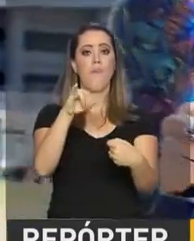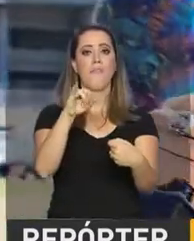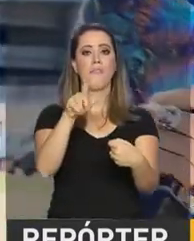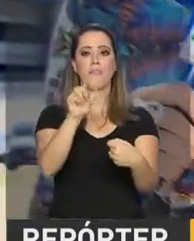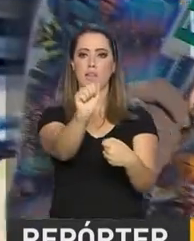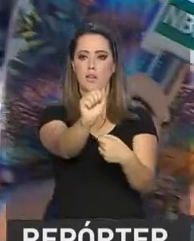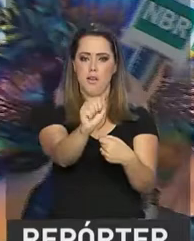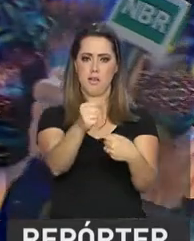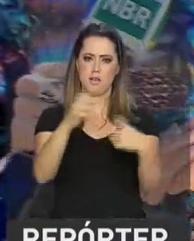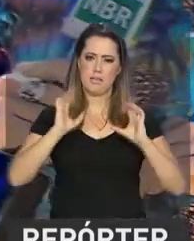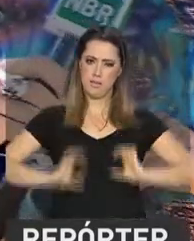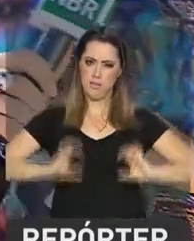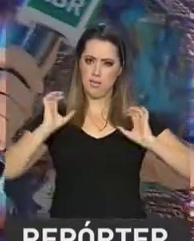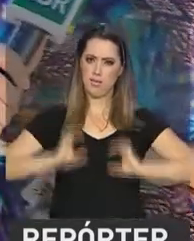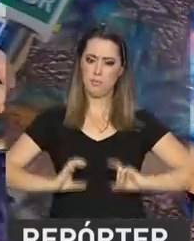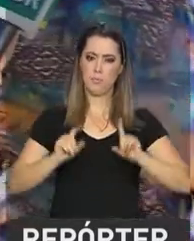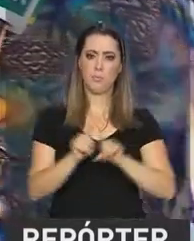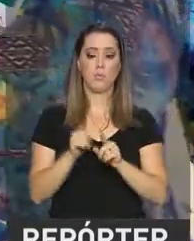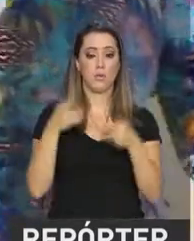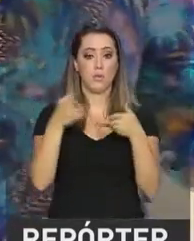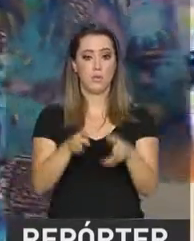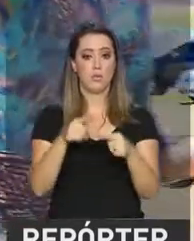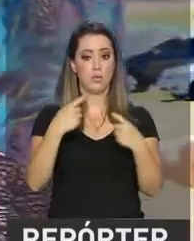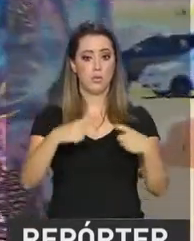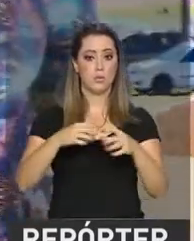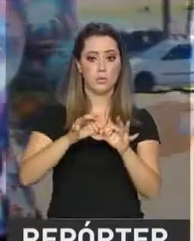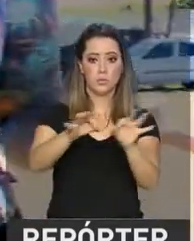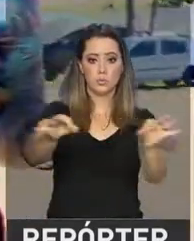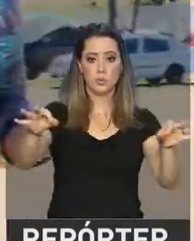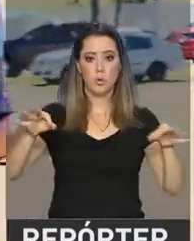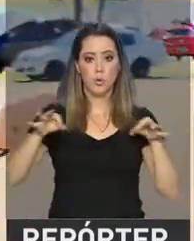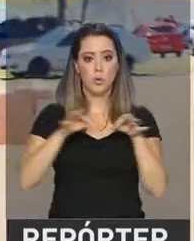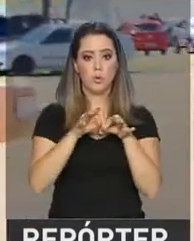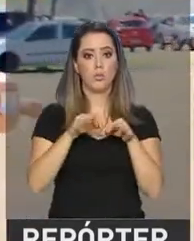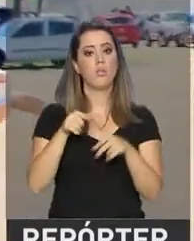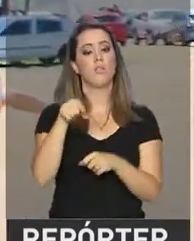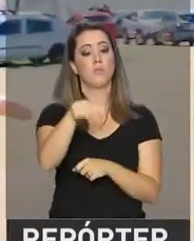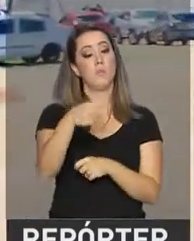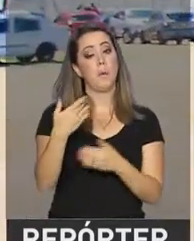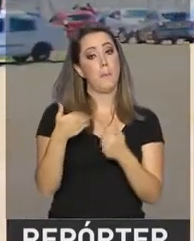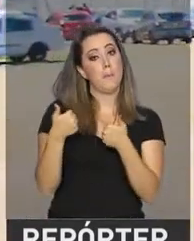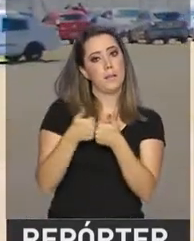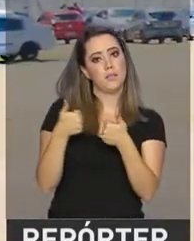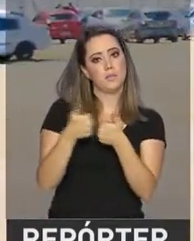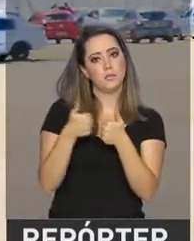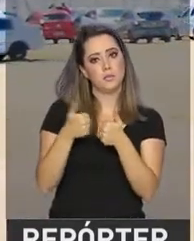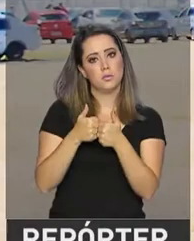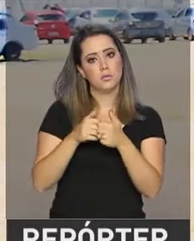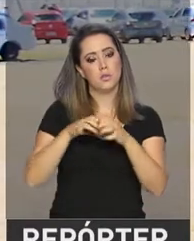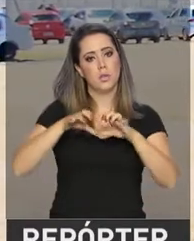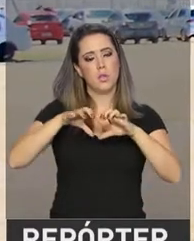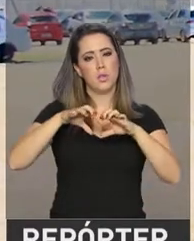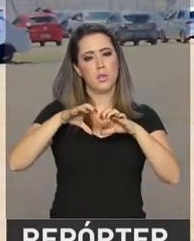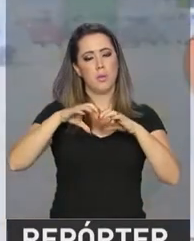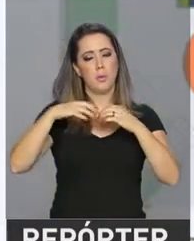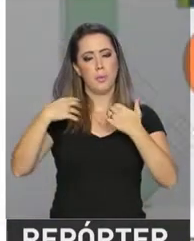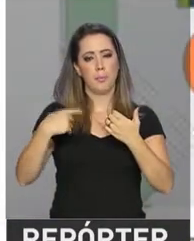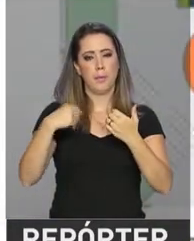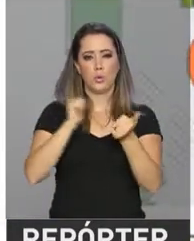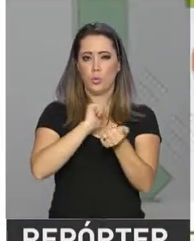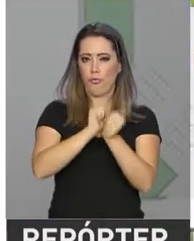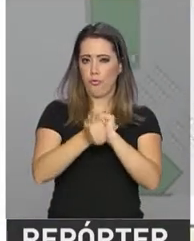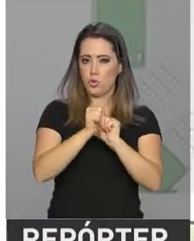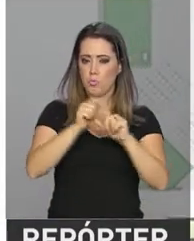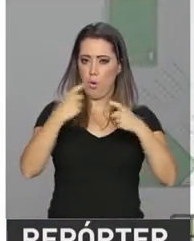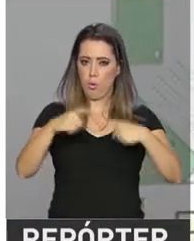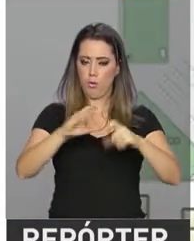do Fórum Mundial da Água, nesse espaço aqui de 10 mil metros quadrados na área externa do Estádio Mané Garrincha, em Brasília.